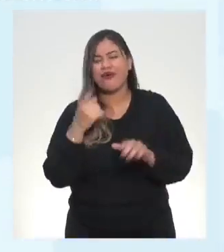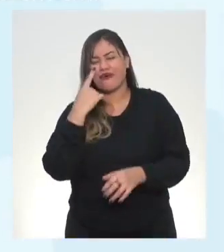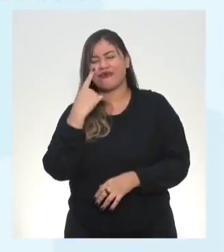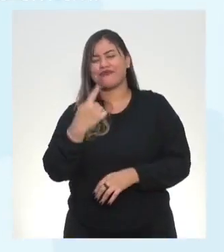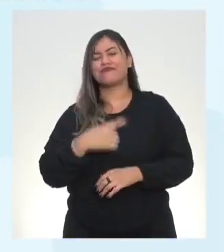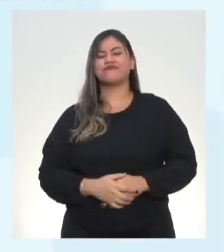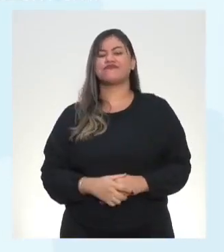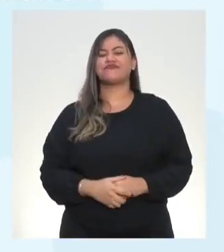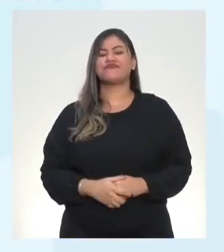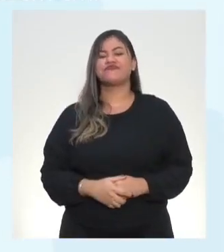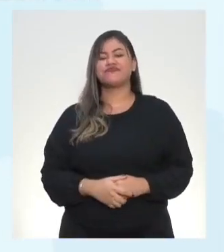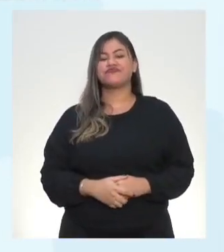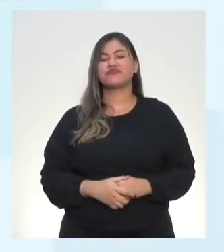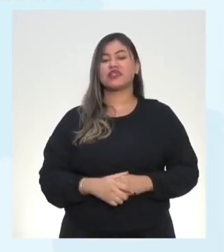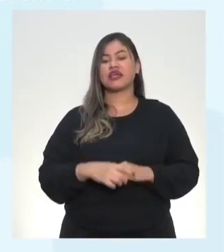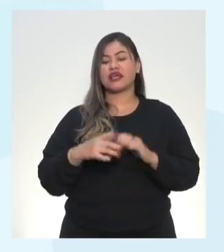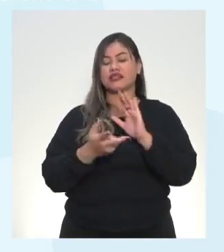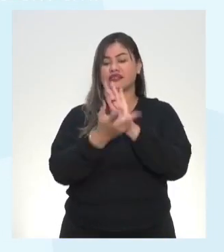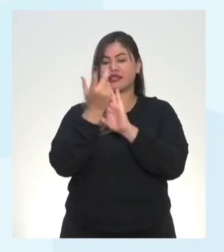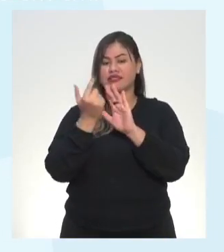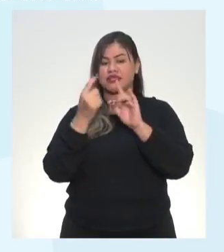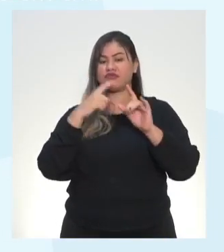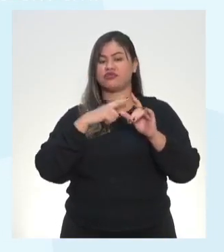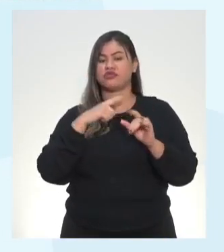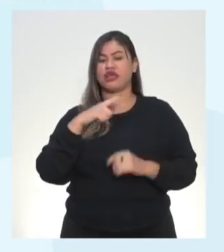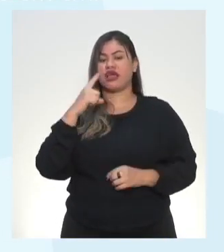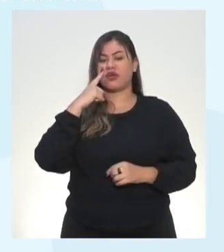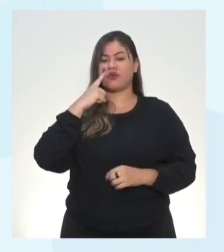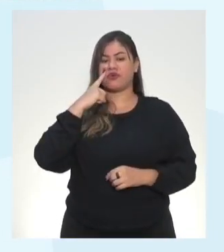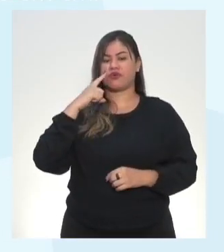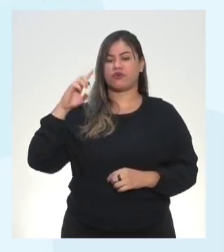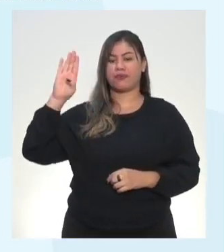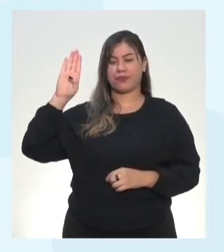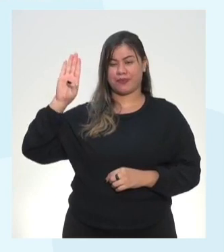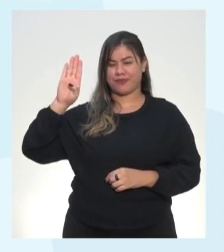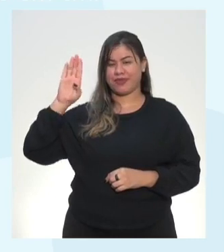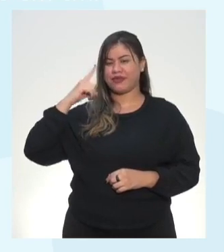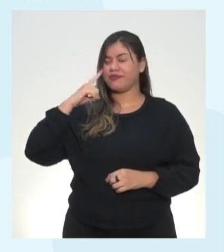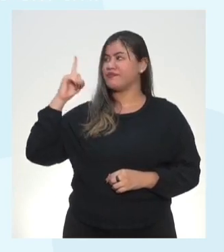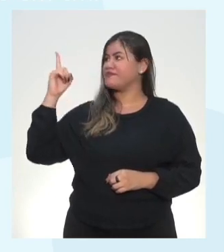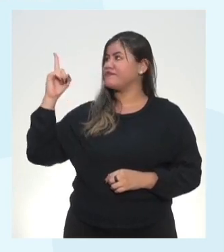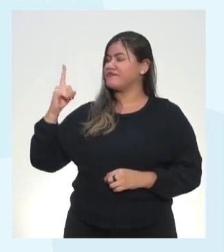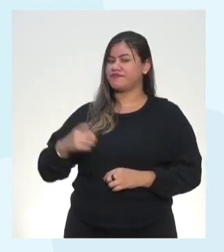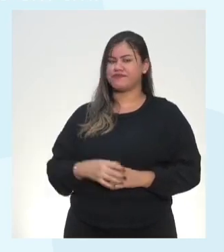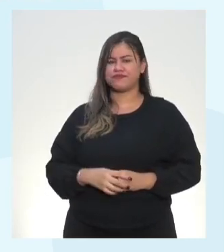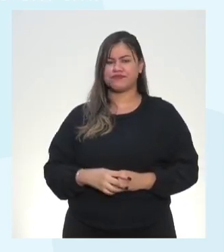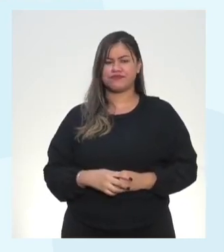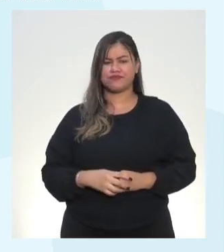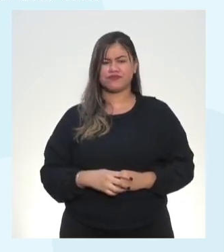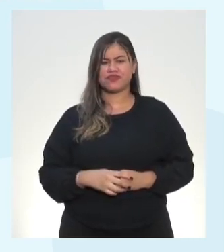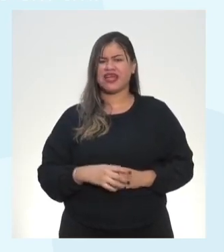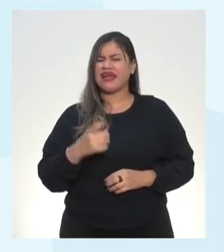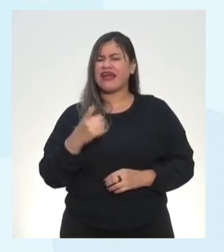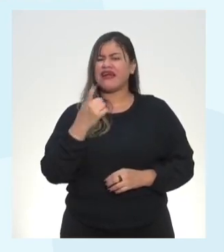sei que vale para o hexágono e vou fazer 6 vezes 8. 6 vezes